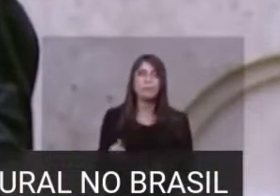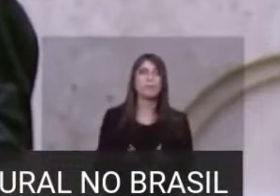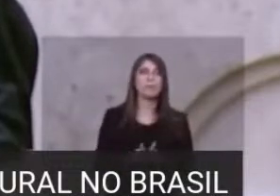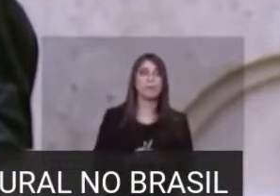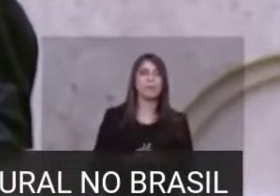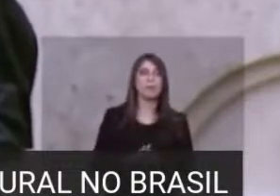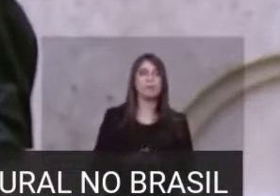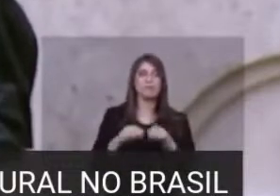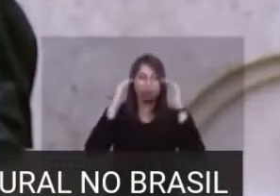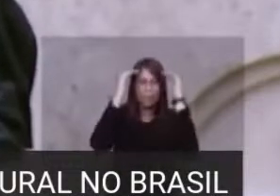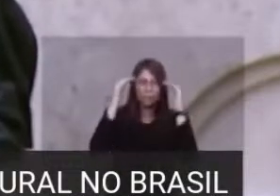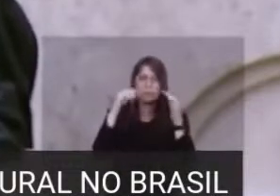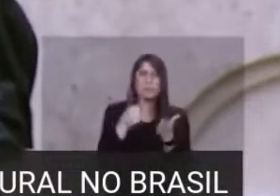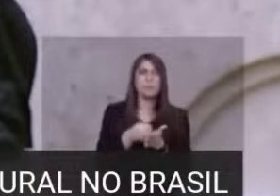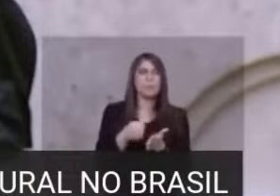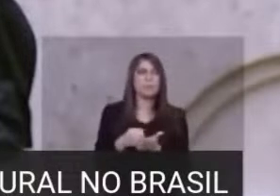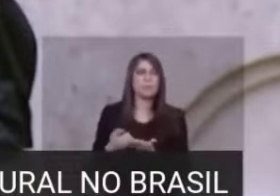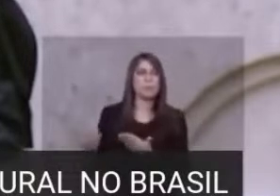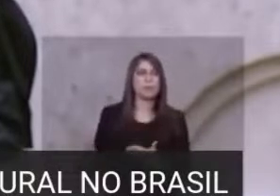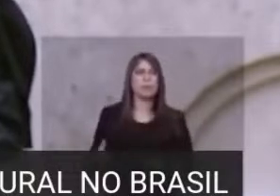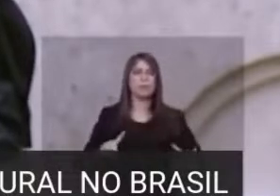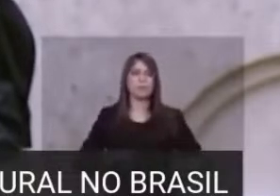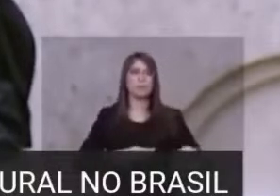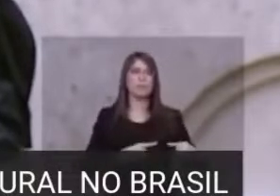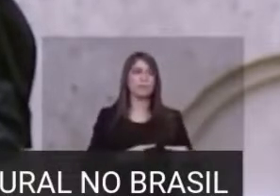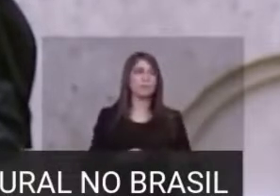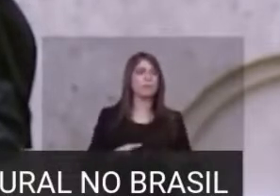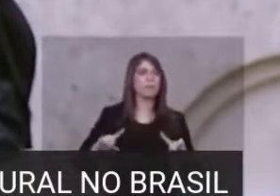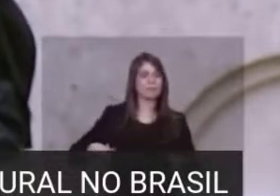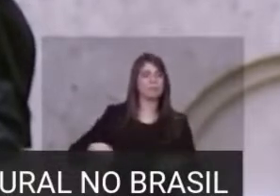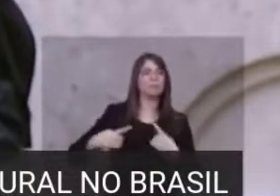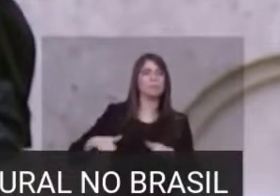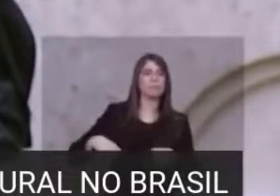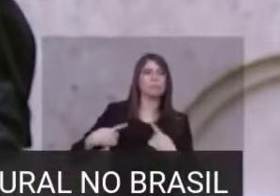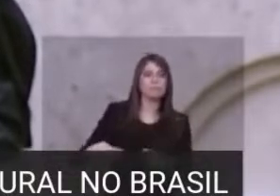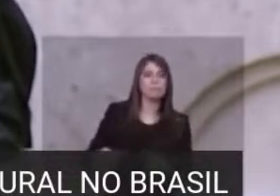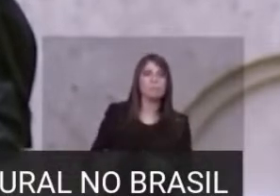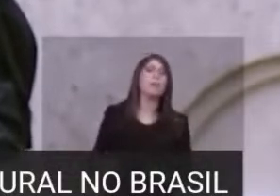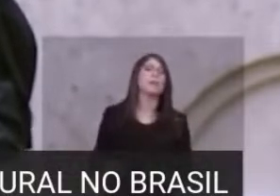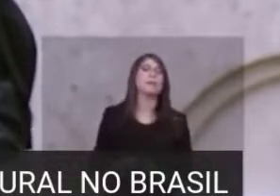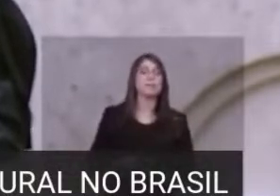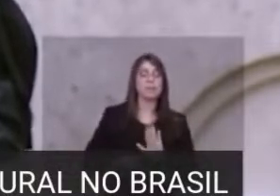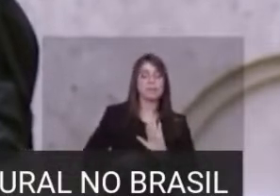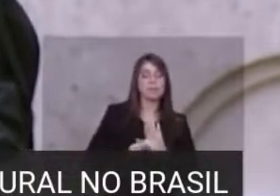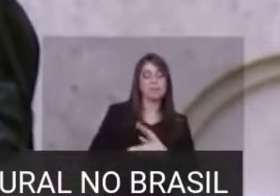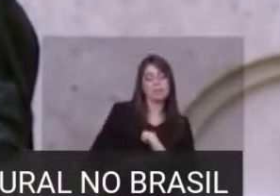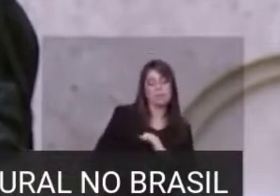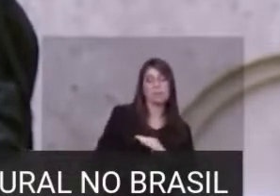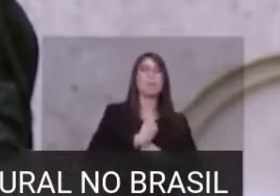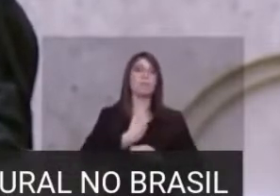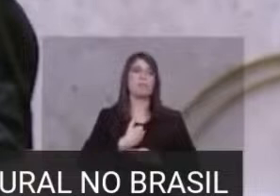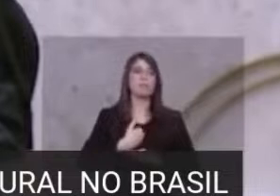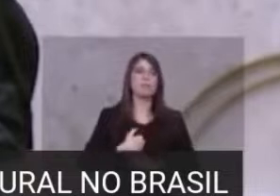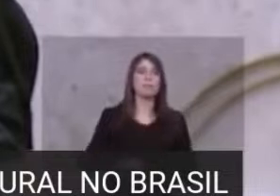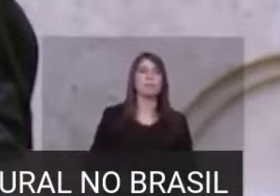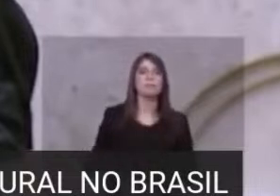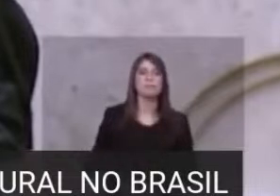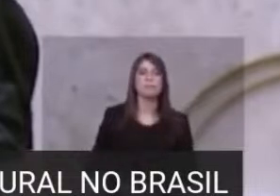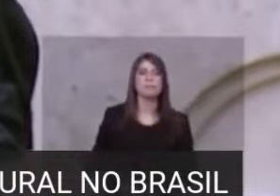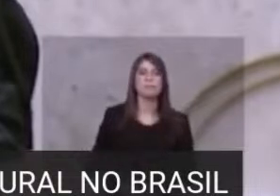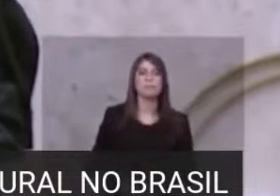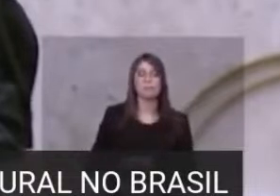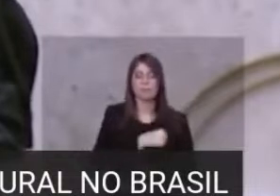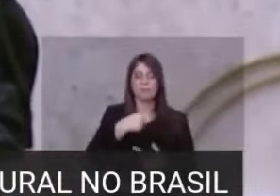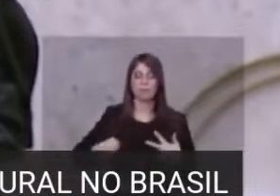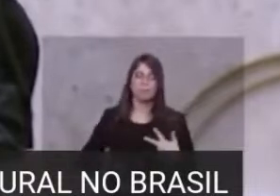avanço autoritário. Por esse papel, o tribunal sofreu ataques verbais e a criminosa invasão física que vandalizou as